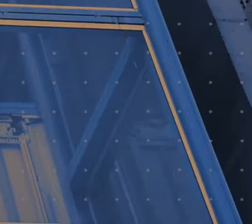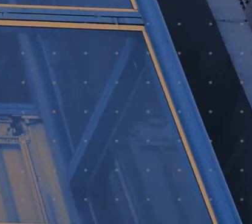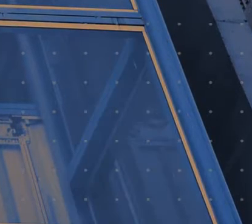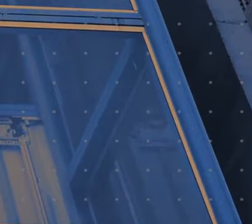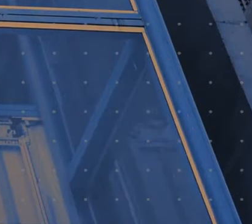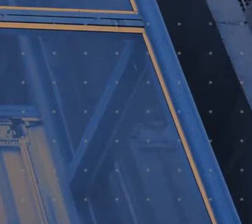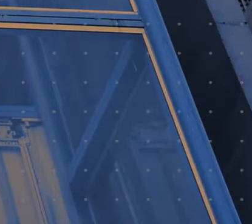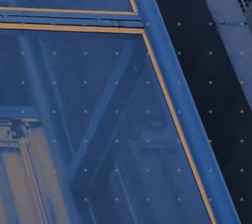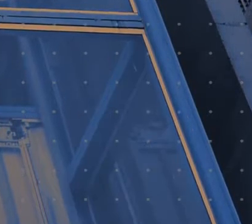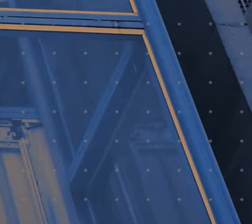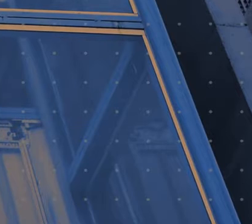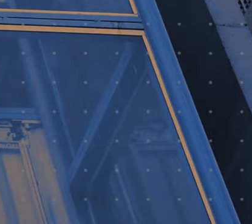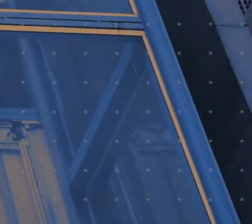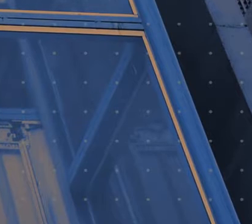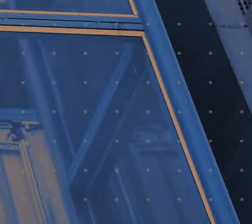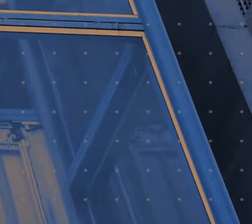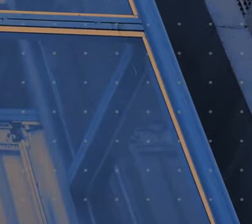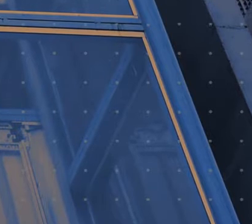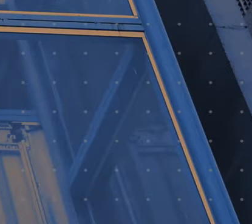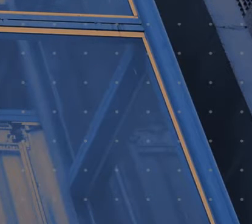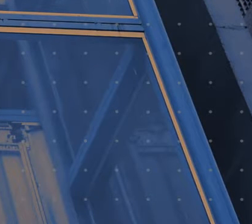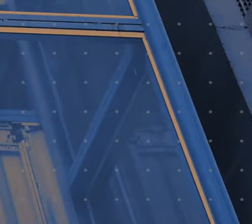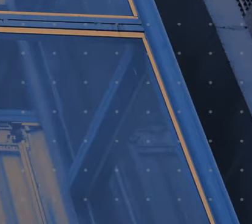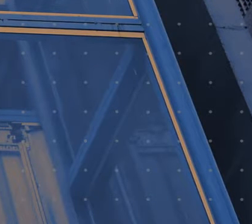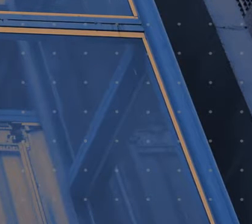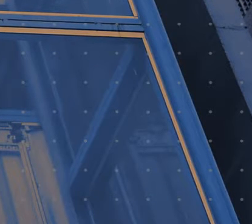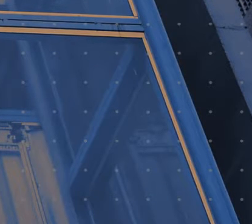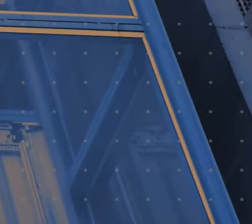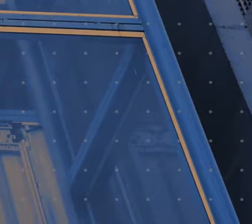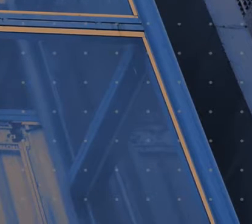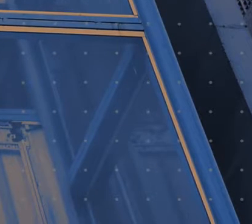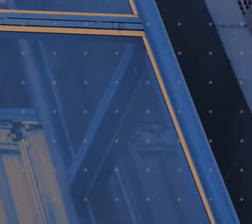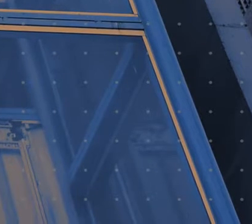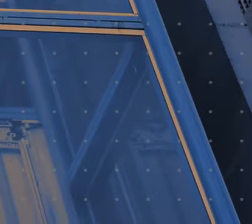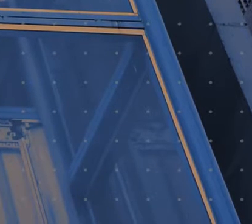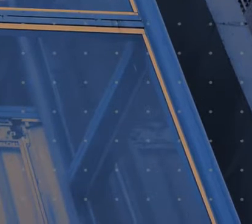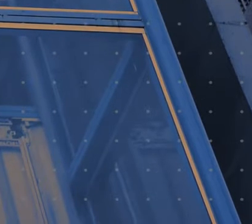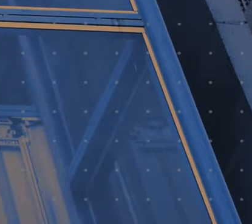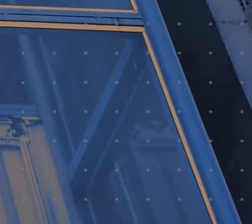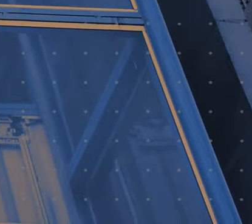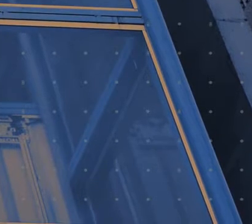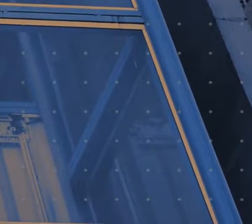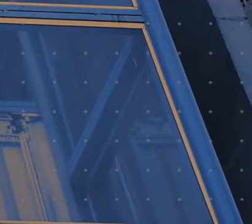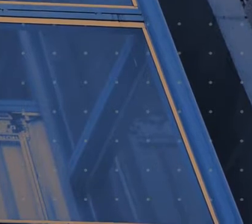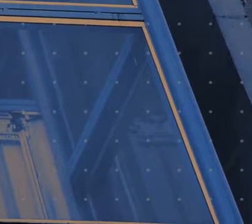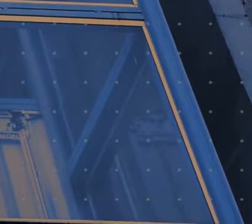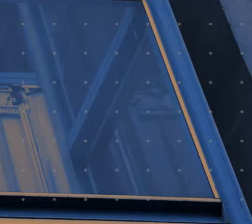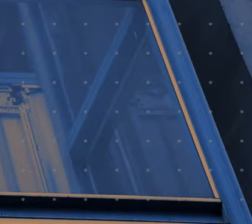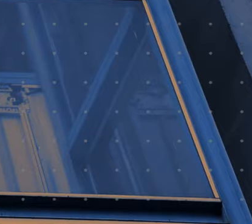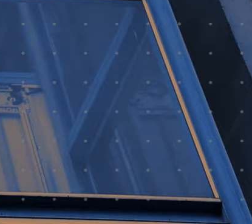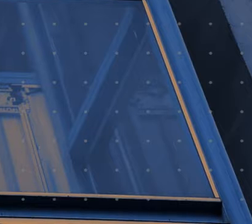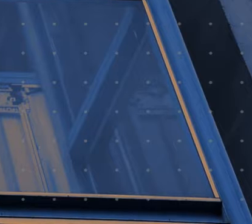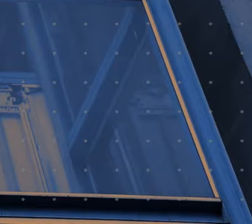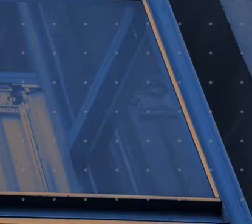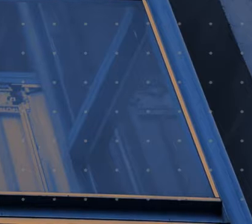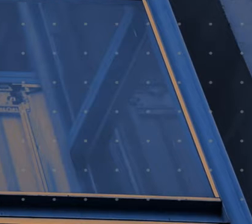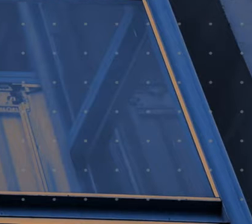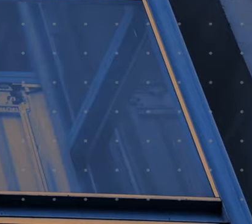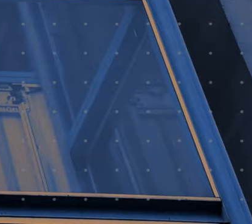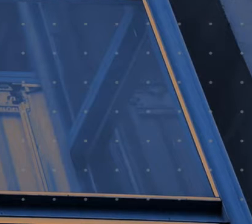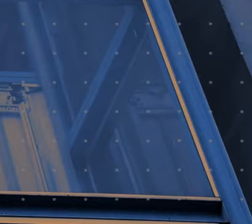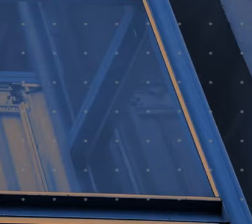de Deficiência, também é preciso ter uma atenção especial para com deficientes que moram em regiões periféricas do município, assim como